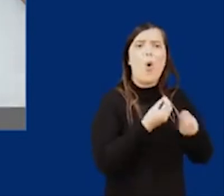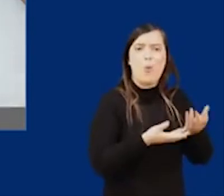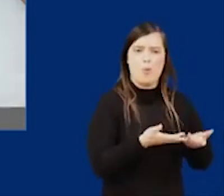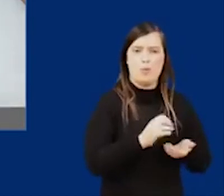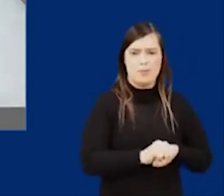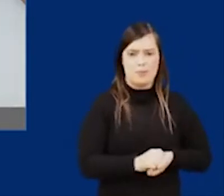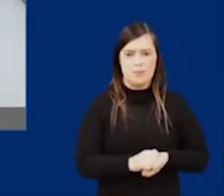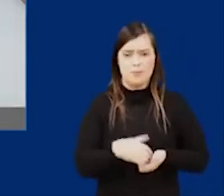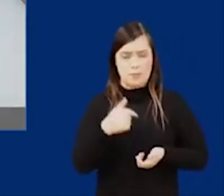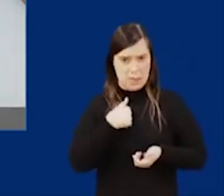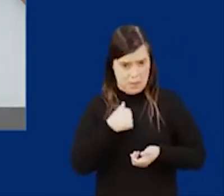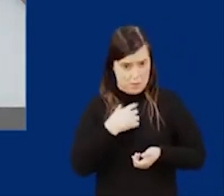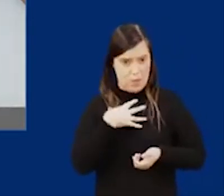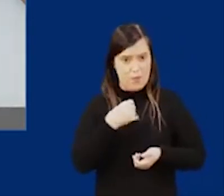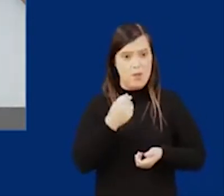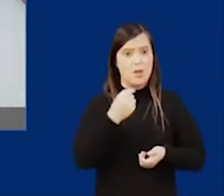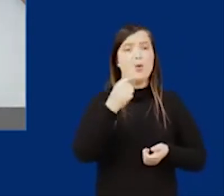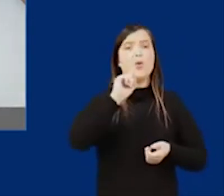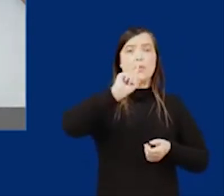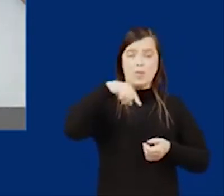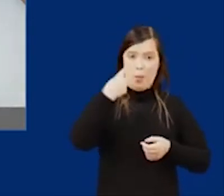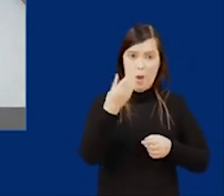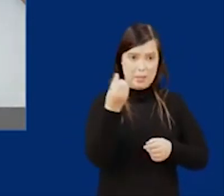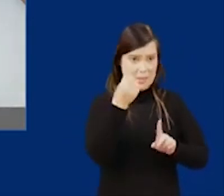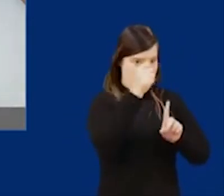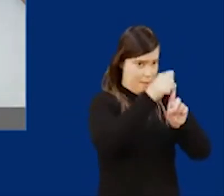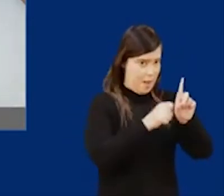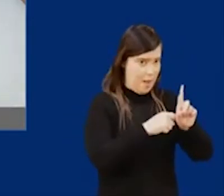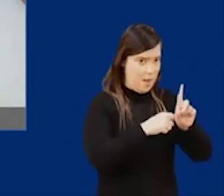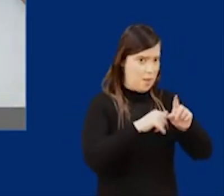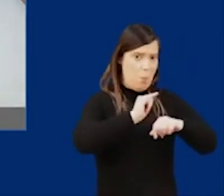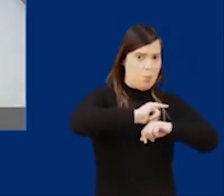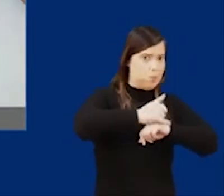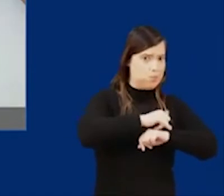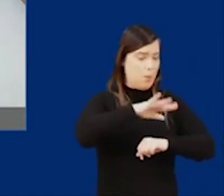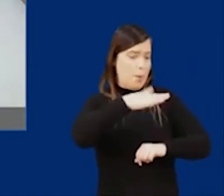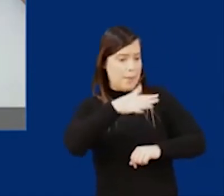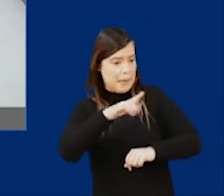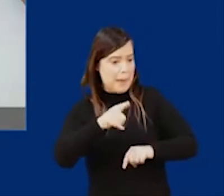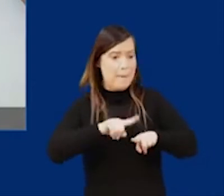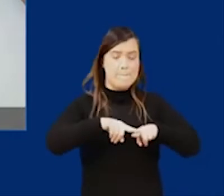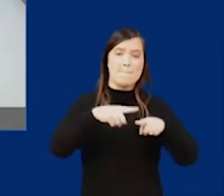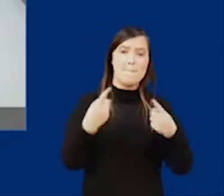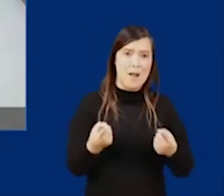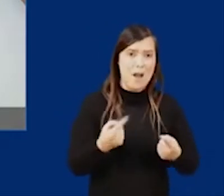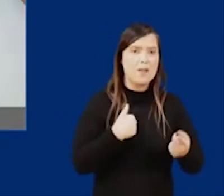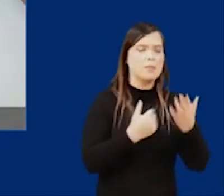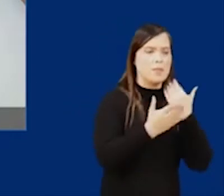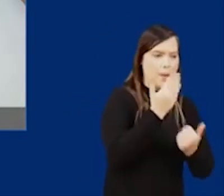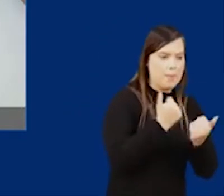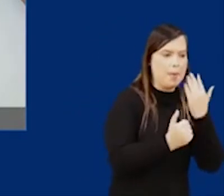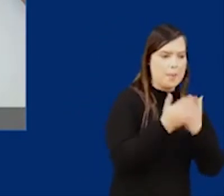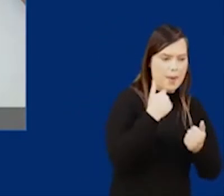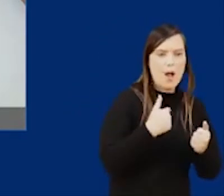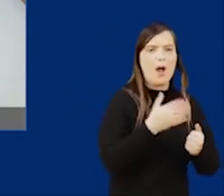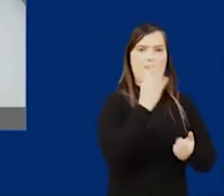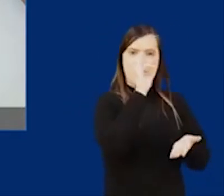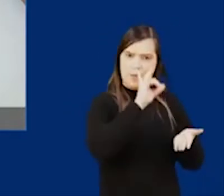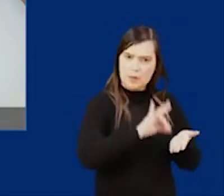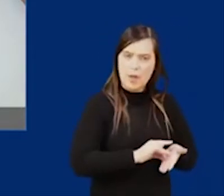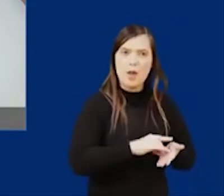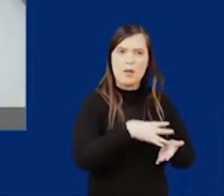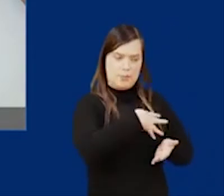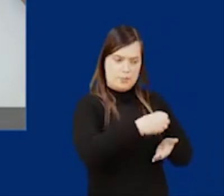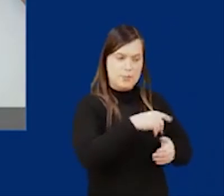Meu filho, depois de 6 meses, eles não ganham tanto peso, mas ele se alimentando, né, de forma, com os alimentos, com a comida de verdade, e mamando nos